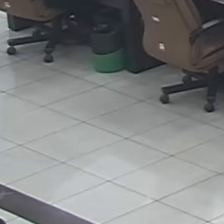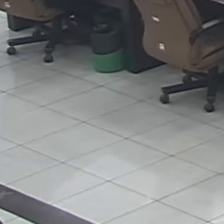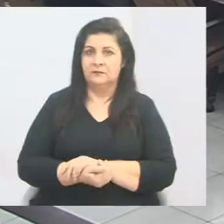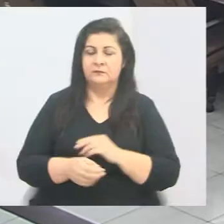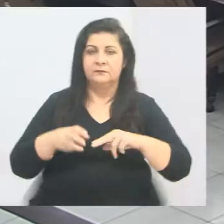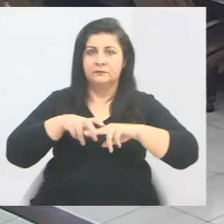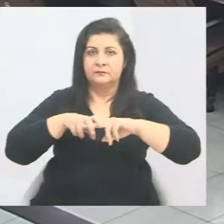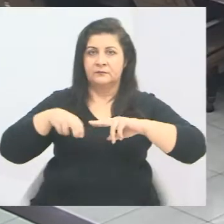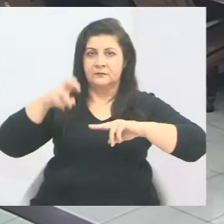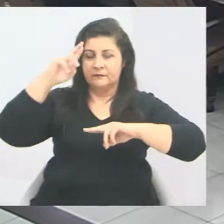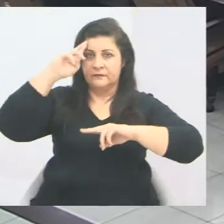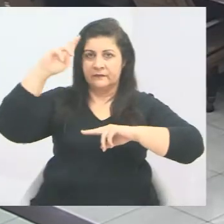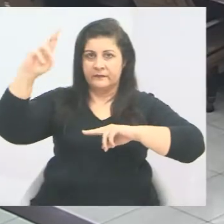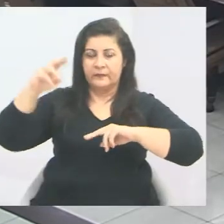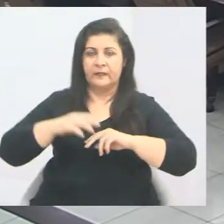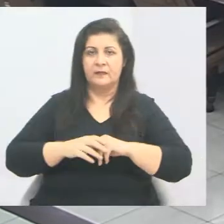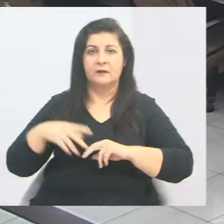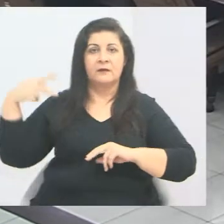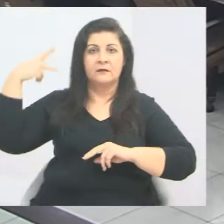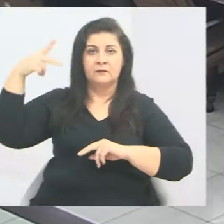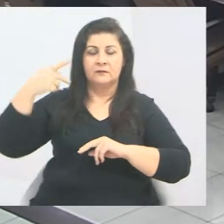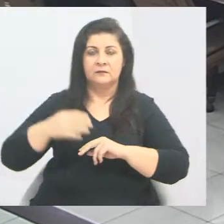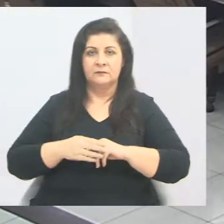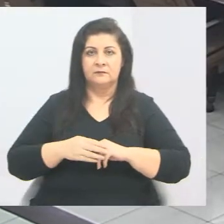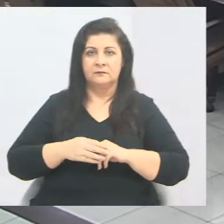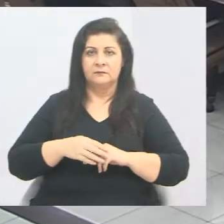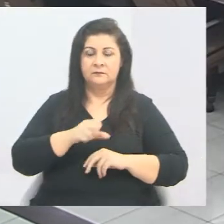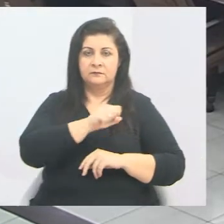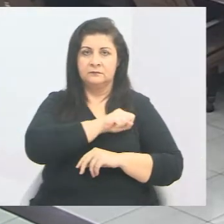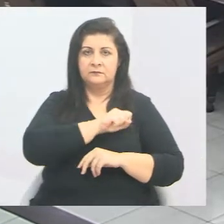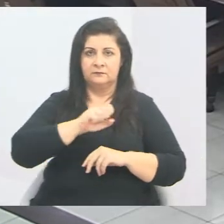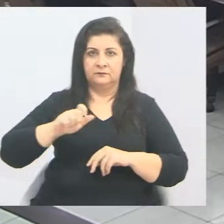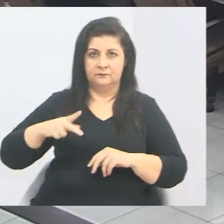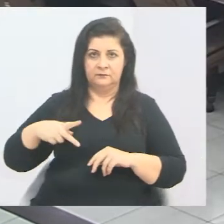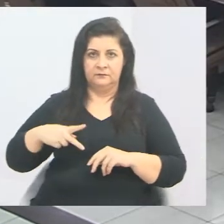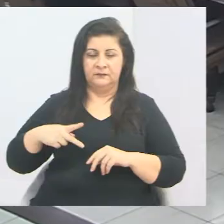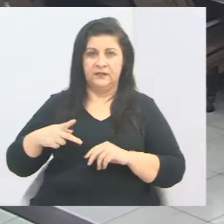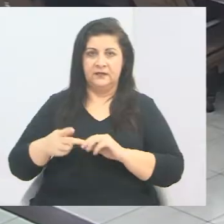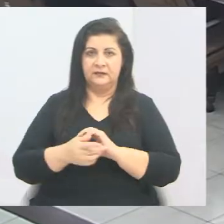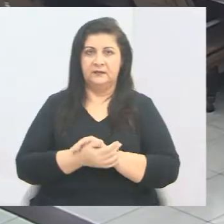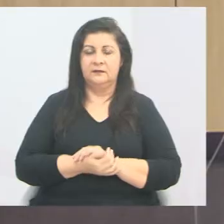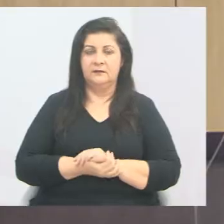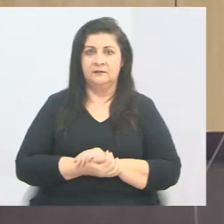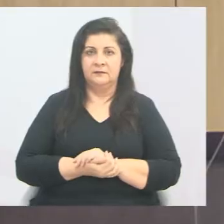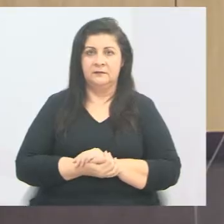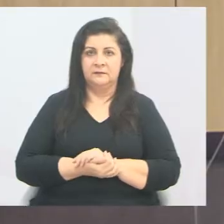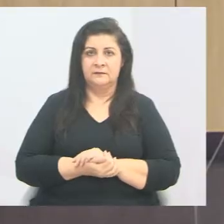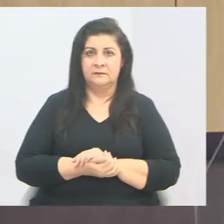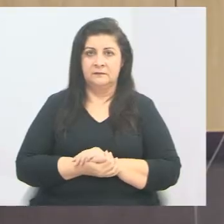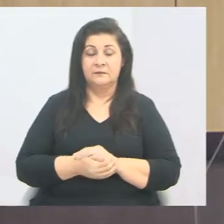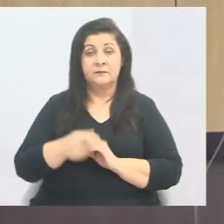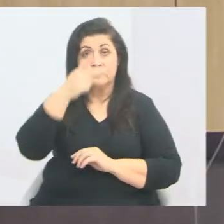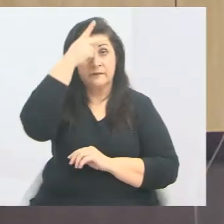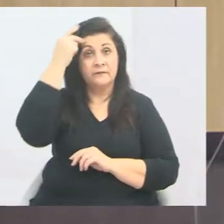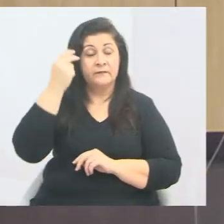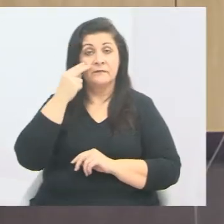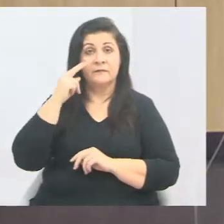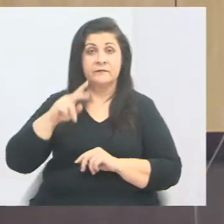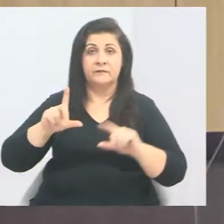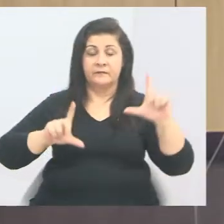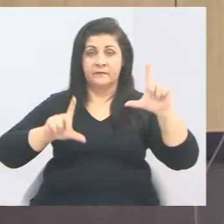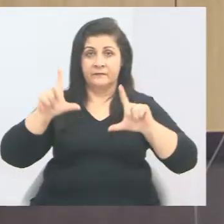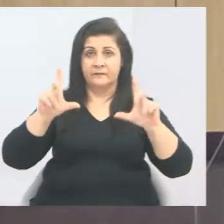senhores mesmos da mesa, vereadores, servidores públicos presentes, senhores telespectadores da TV